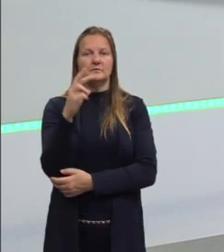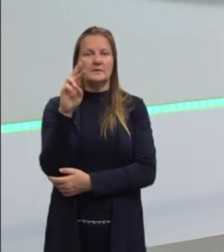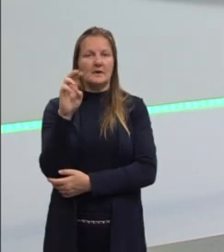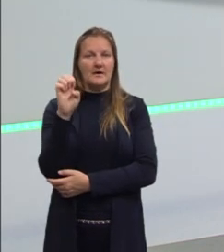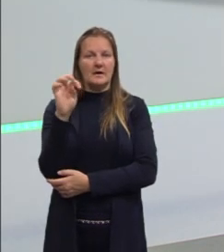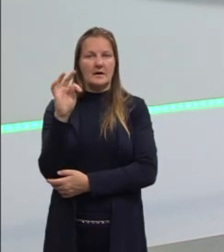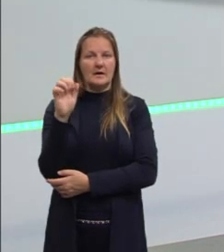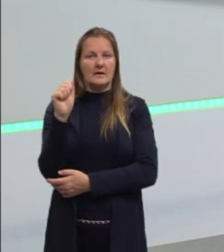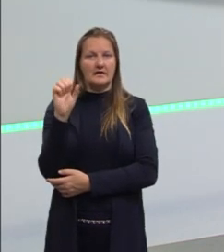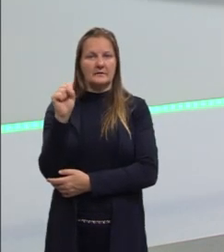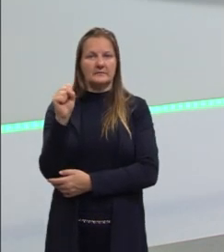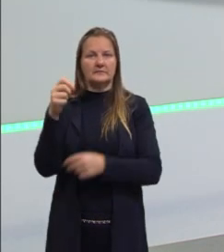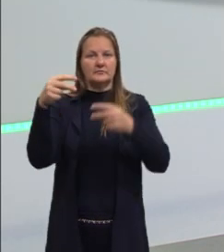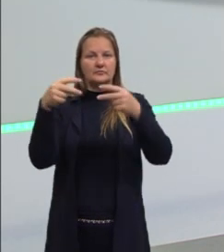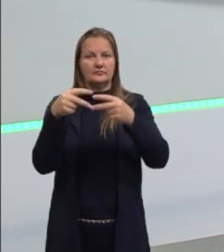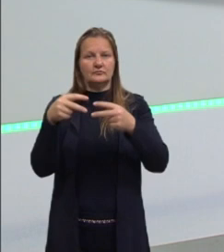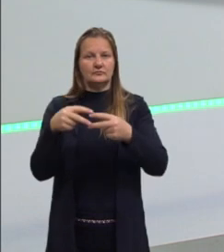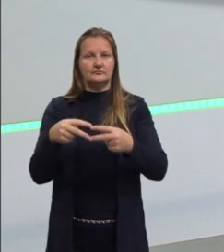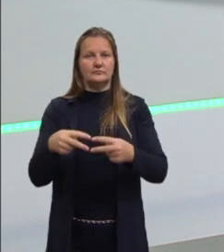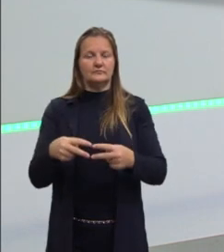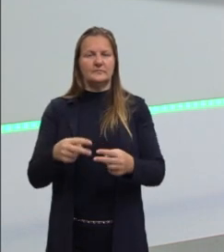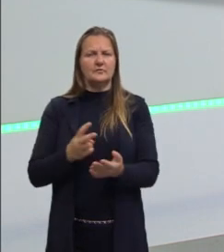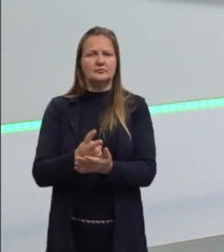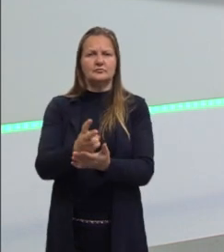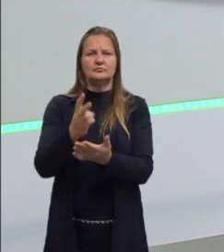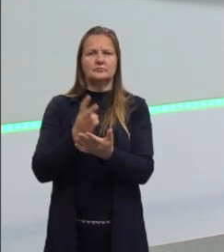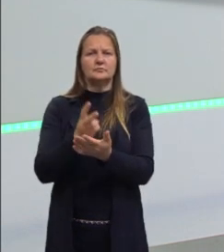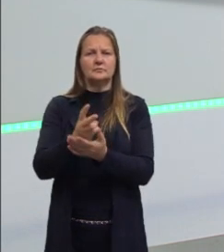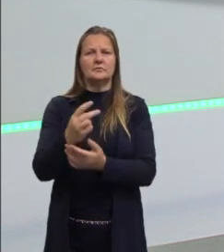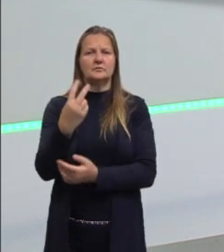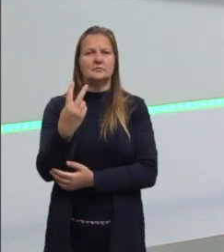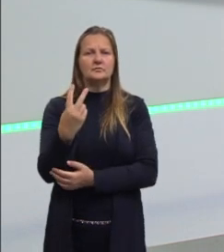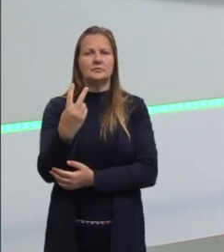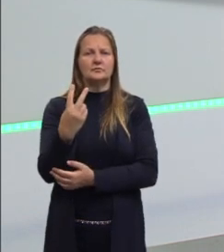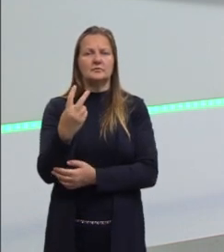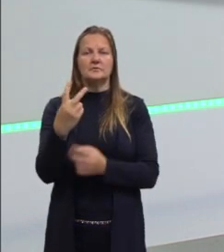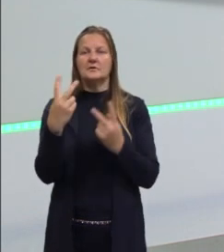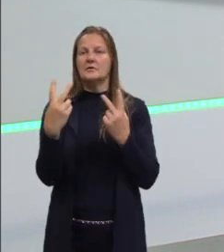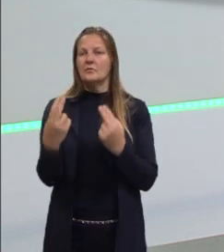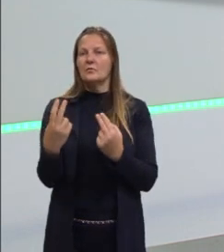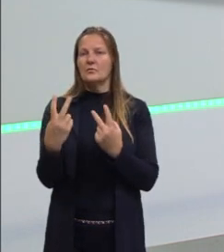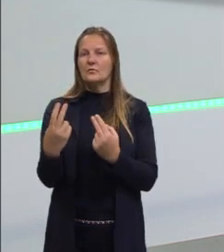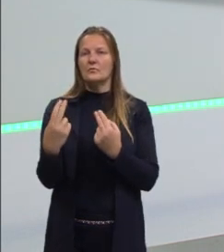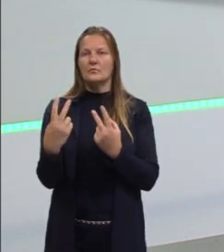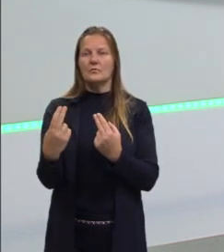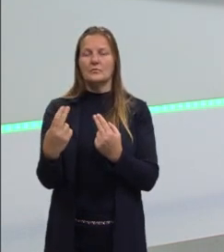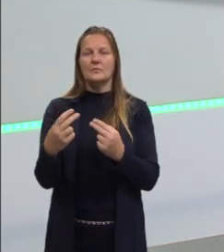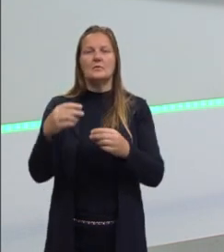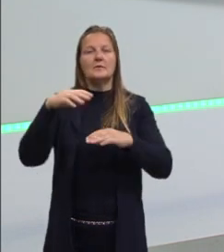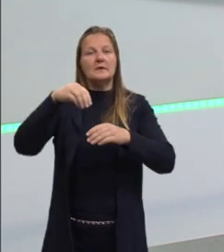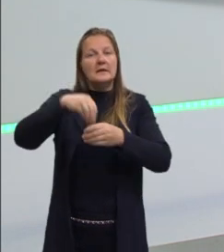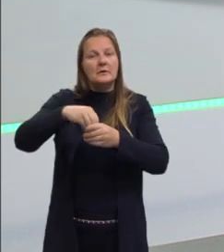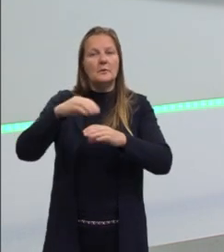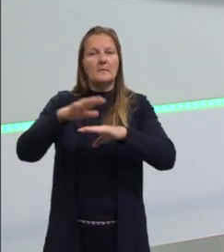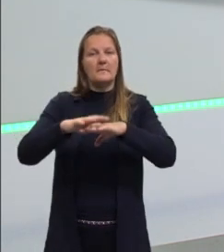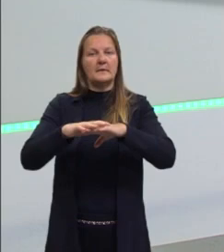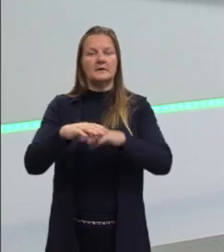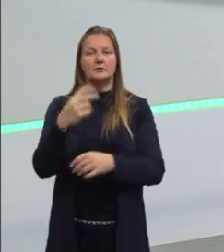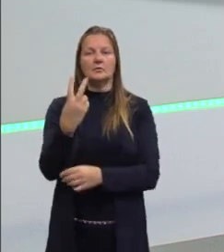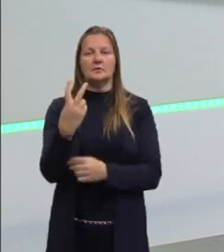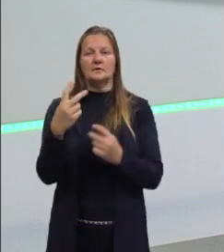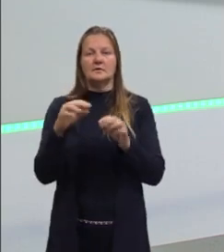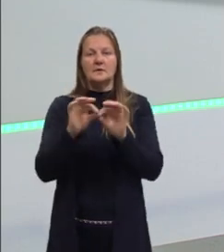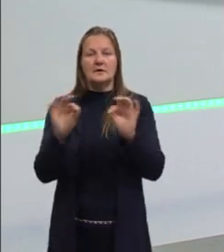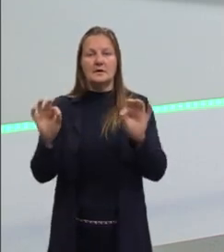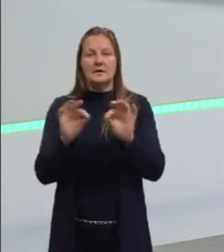infinitos pares ordenados em comum é porque essas duas retas são iguais e na matemática a gente fala que duas retas